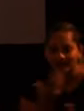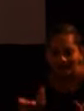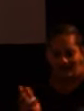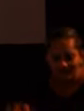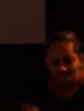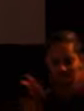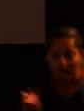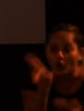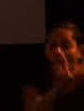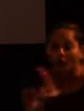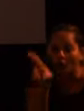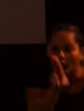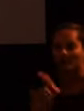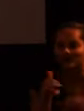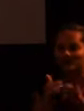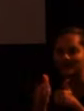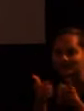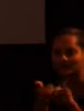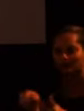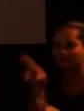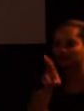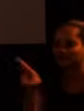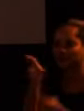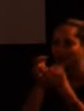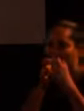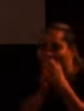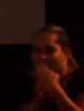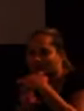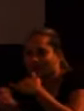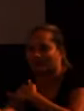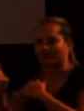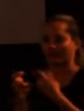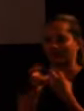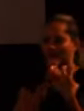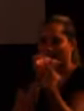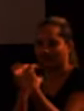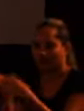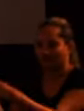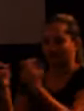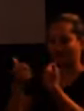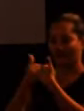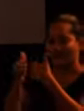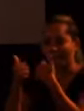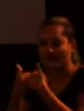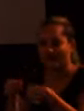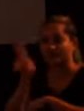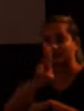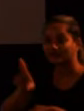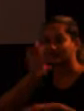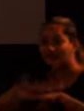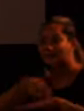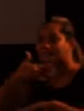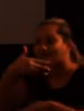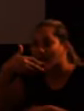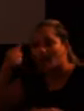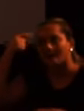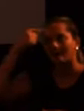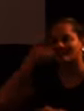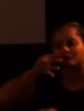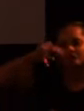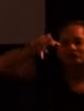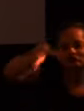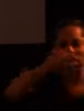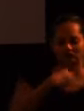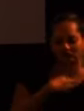uso do transporte de massa, nós estamos querendo, de fato, uma Salvador de futuro, baseada em uma mobilidade urbana